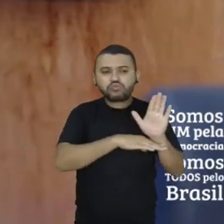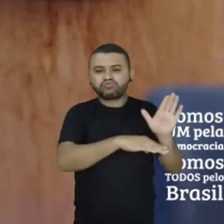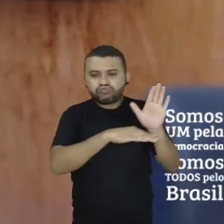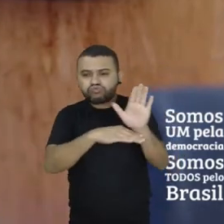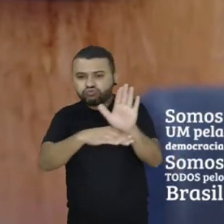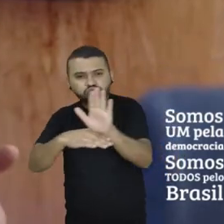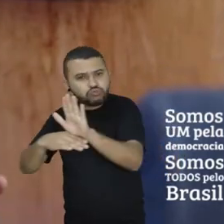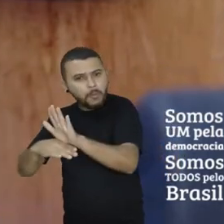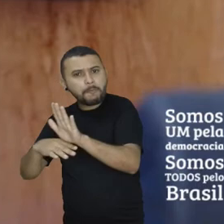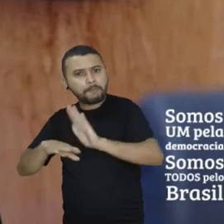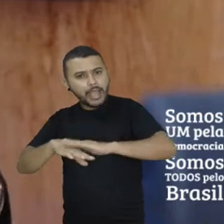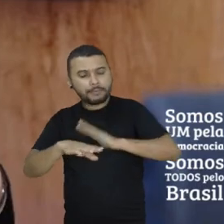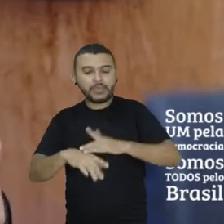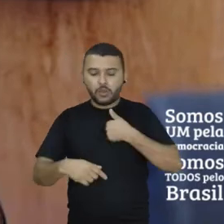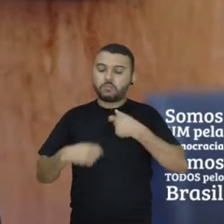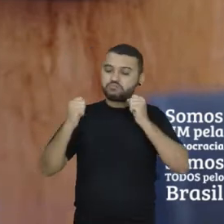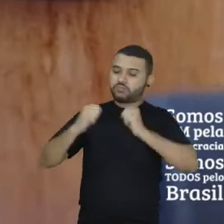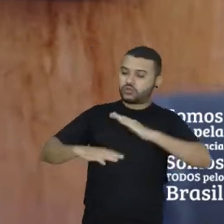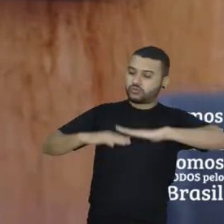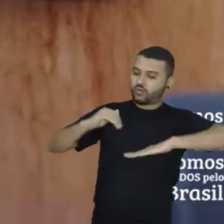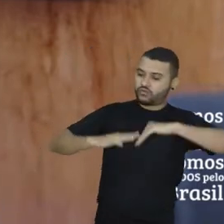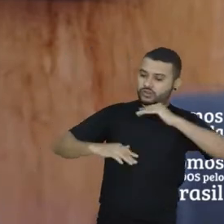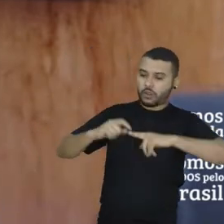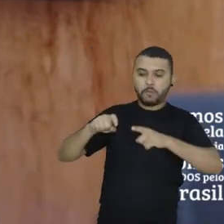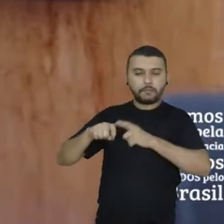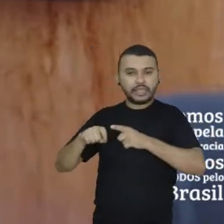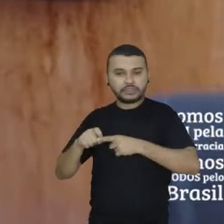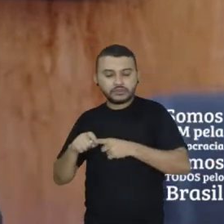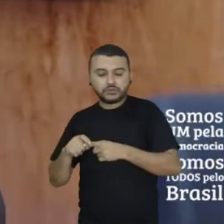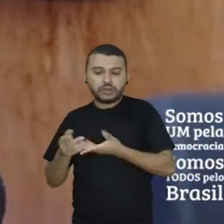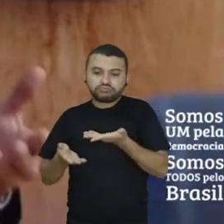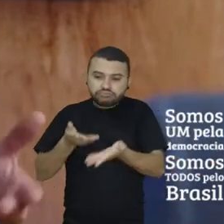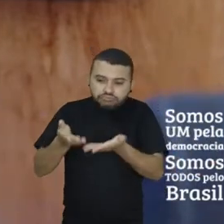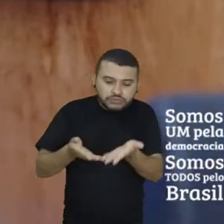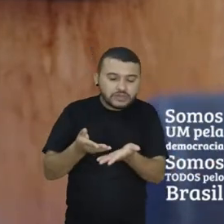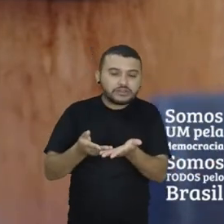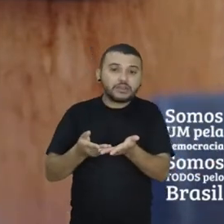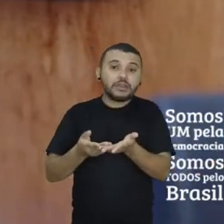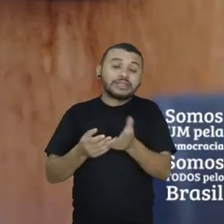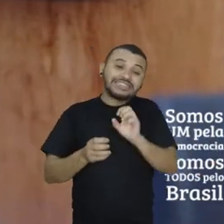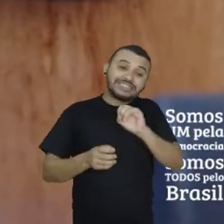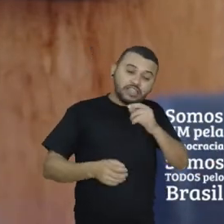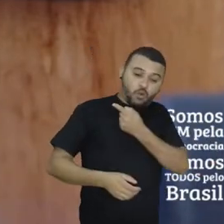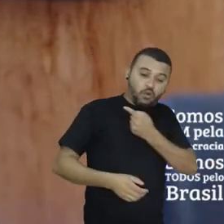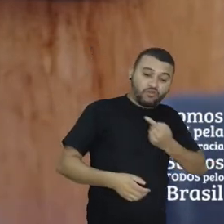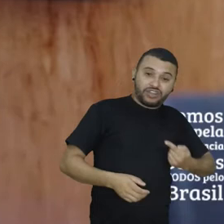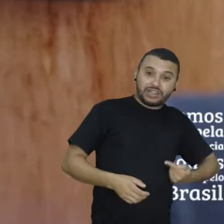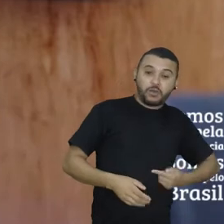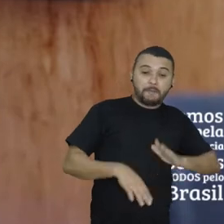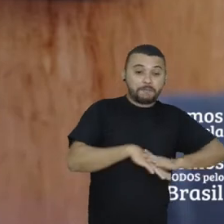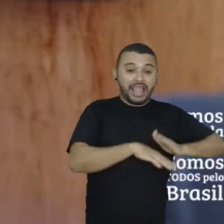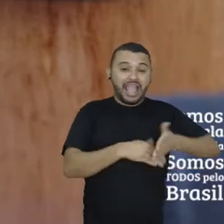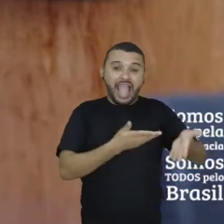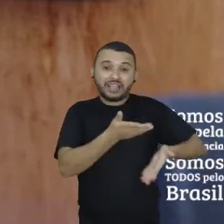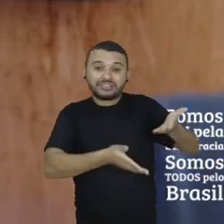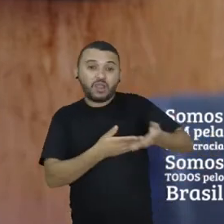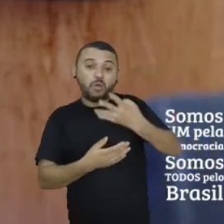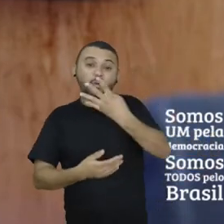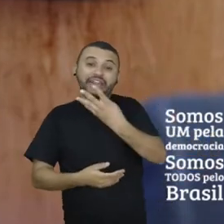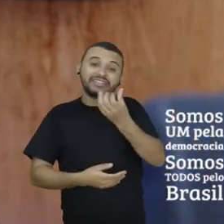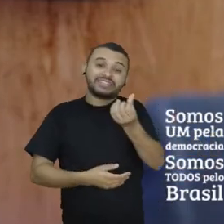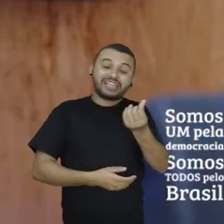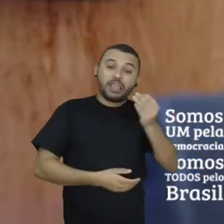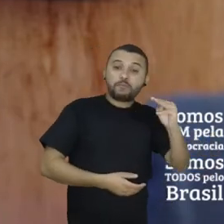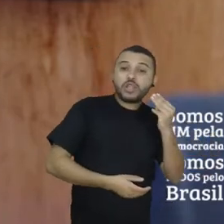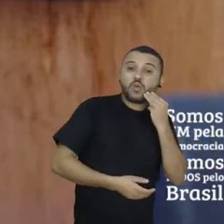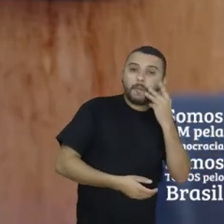minha profissão, atender pessoas, servir. Mas se eu for governador de São Paulo, são 46 milhões de pessoas. Então,